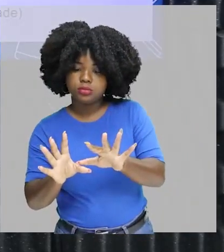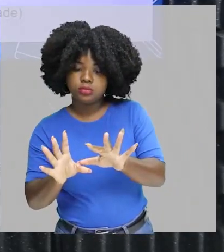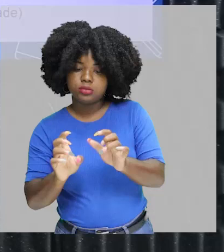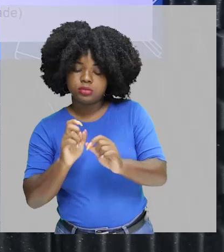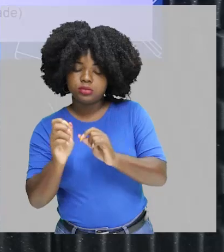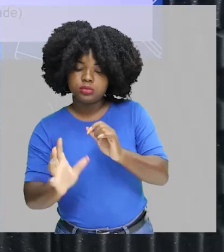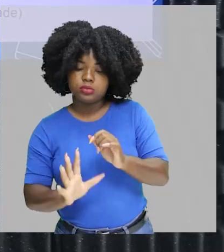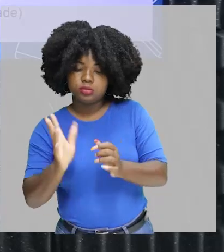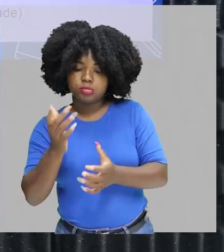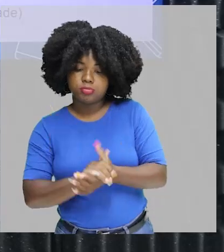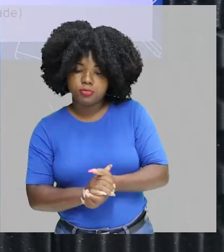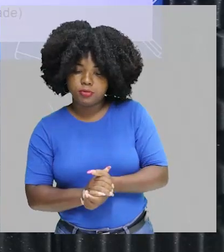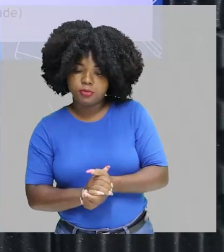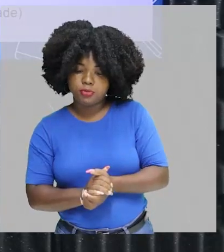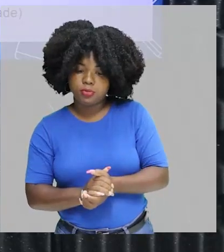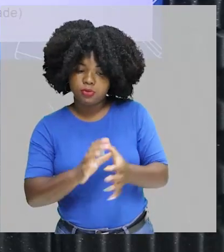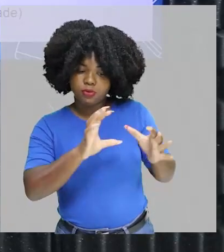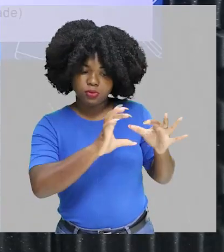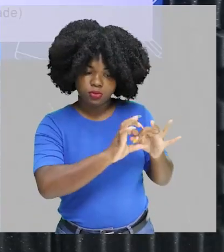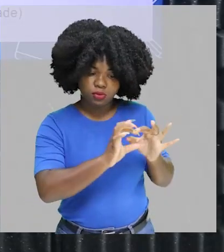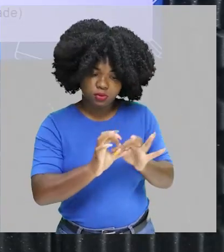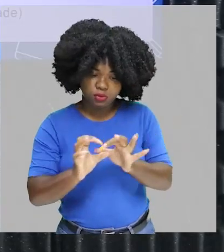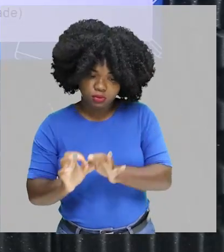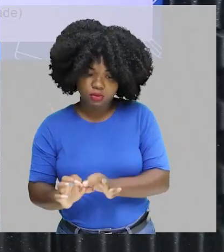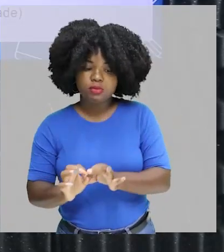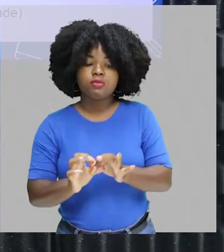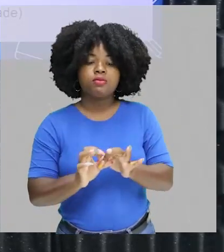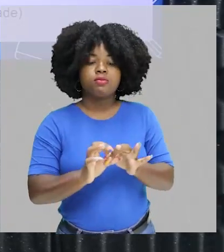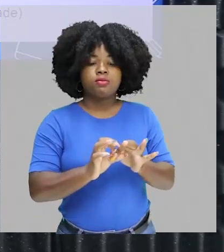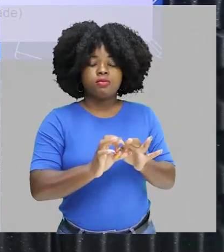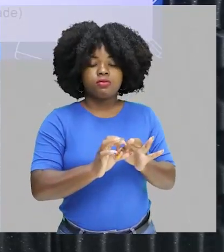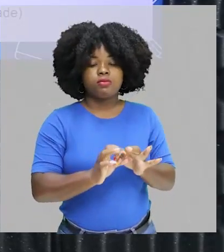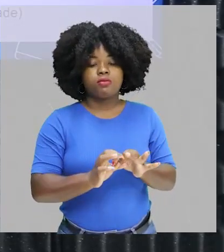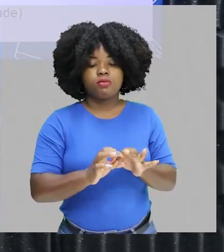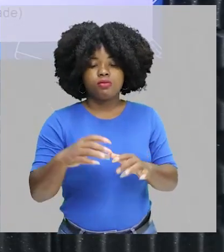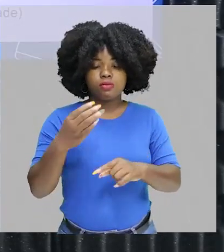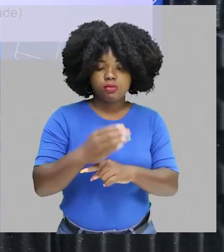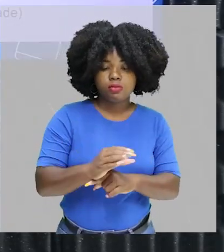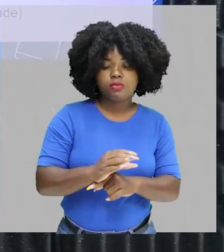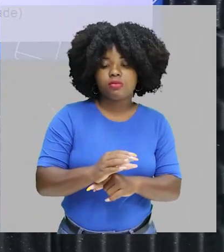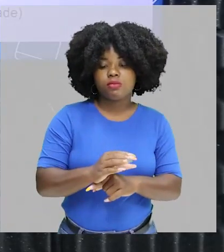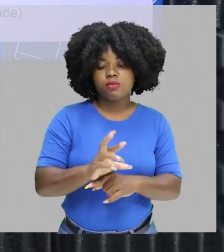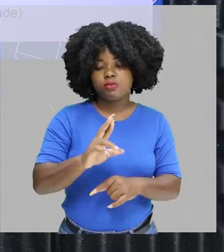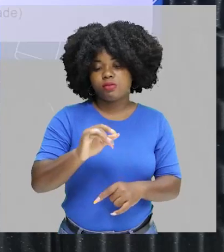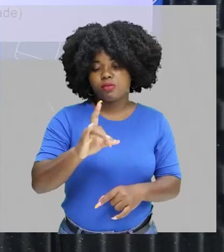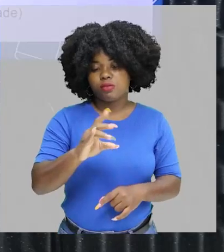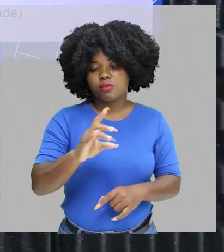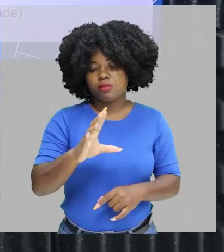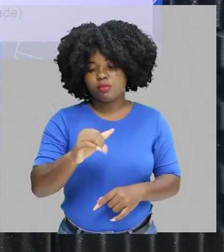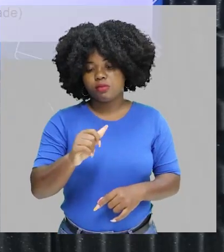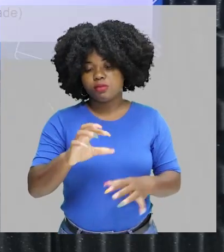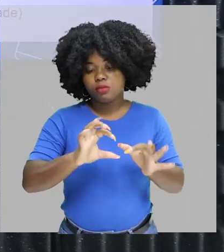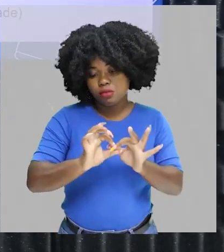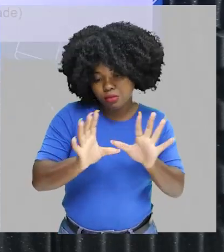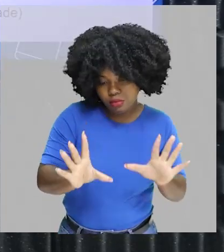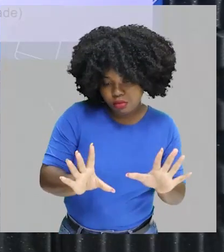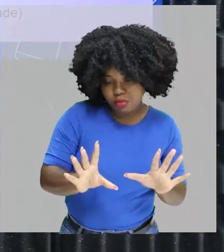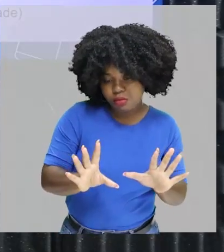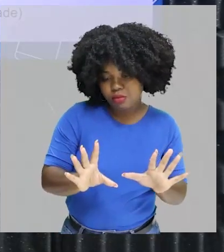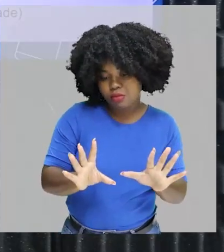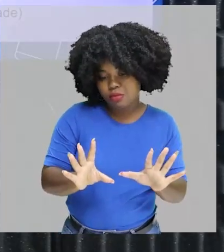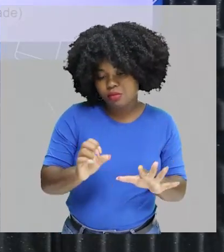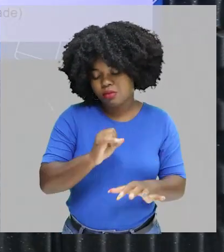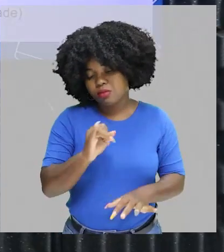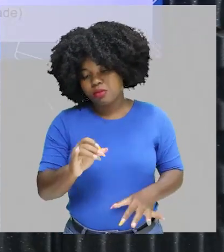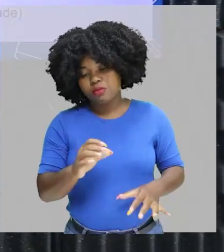vai gerar na cadeia carbônica um radical livre, certo? Esse radical livre, se esse